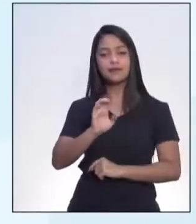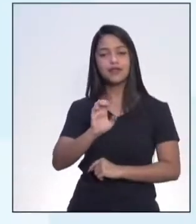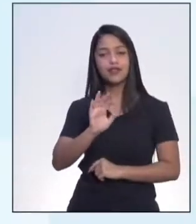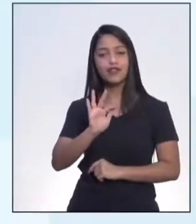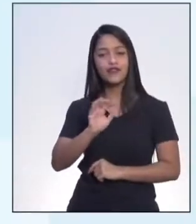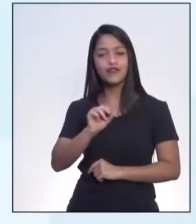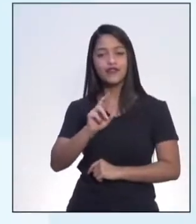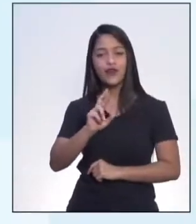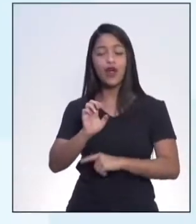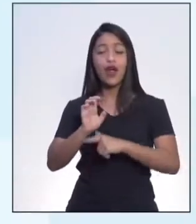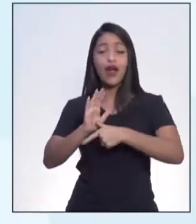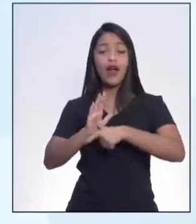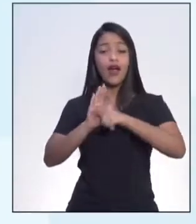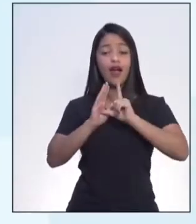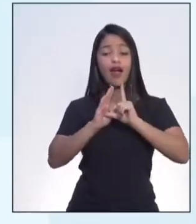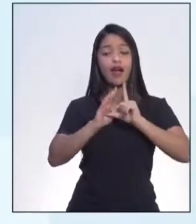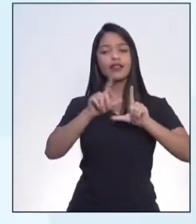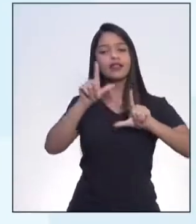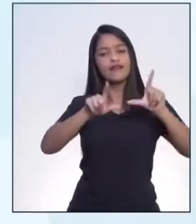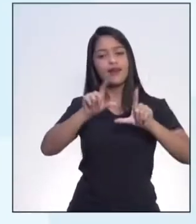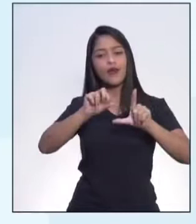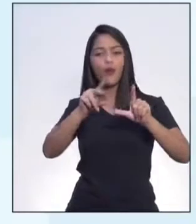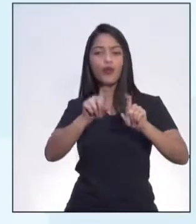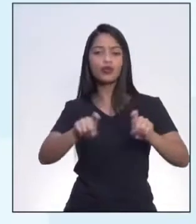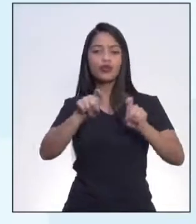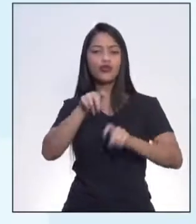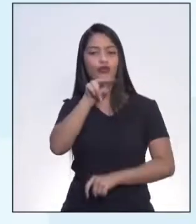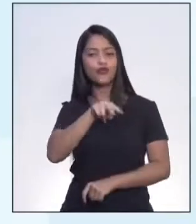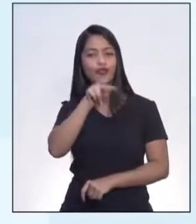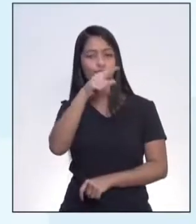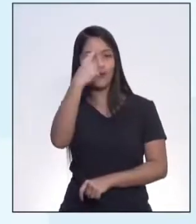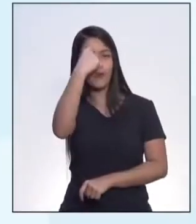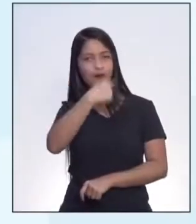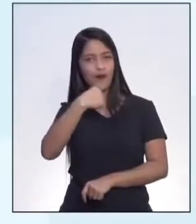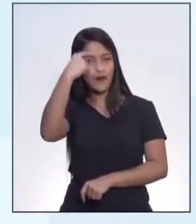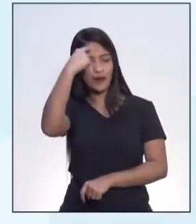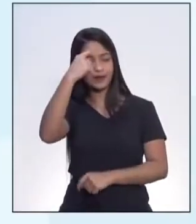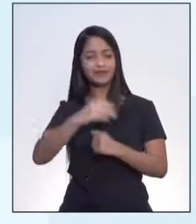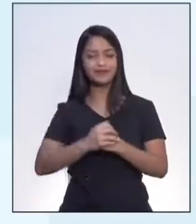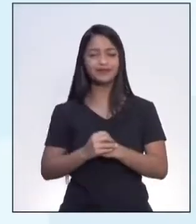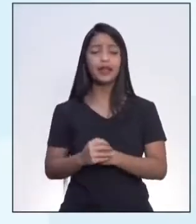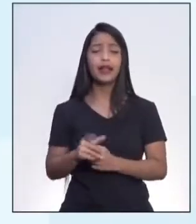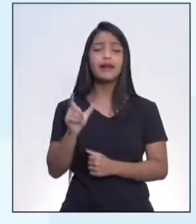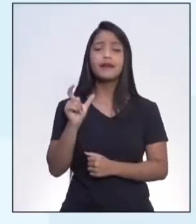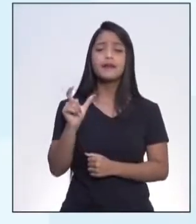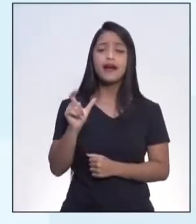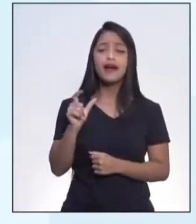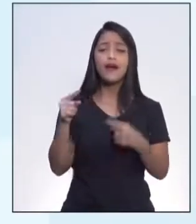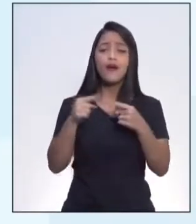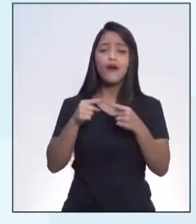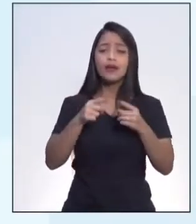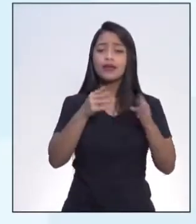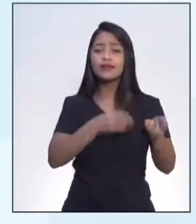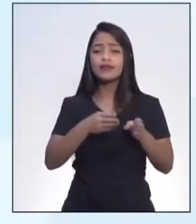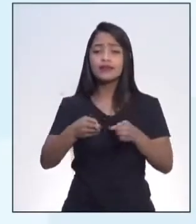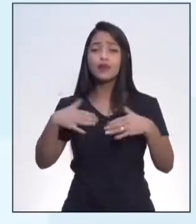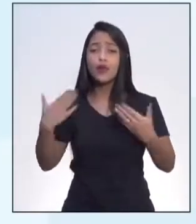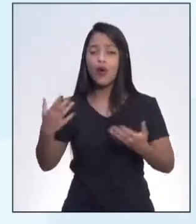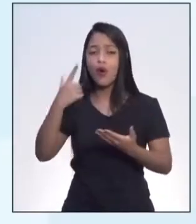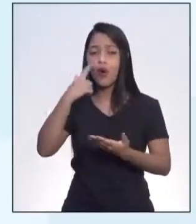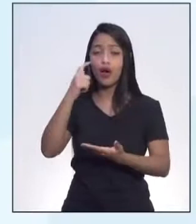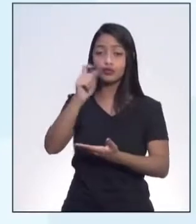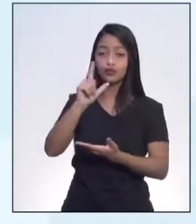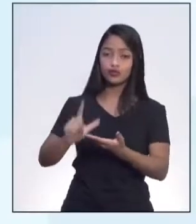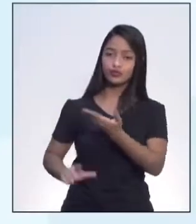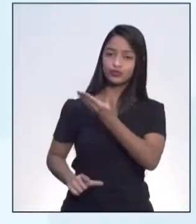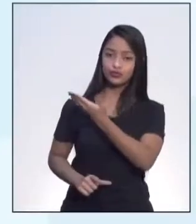sequence are. As palavras que mostram sequência são. After that. Depois disso. Them. Então. E next.